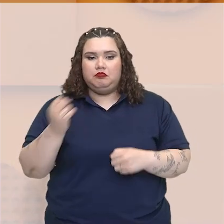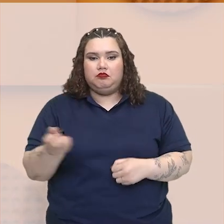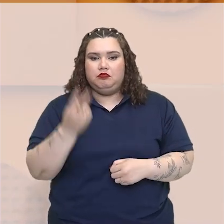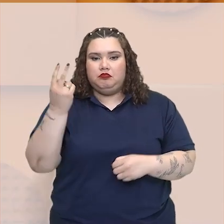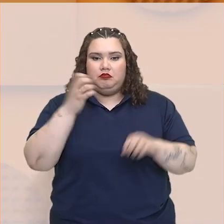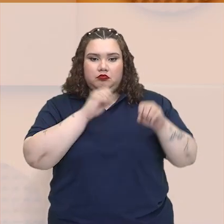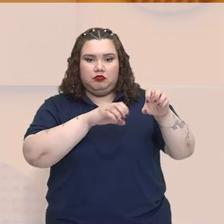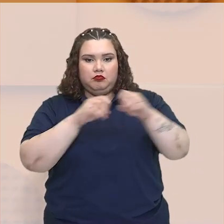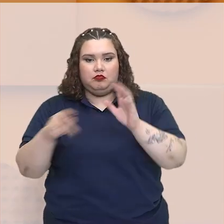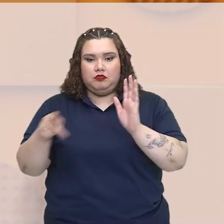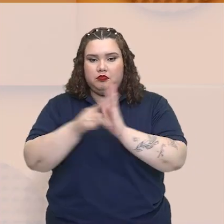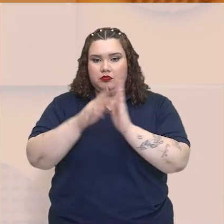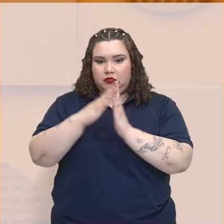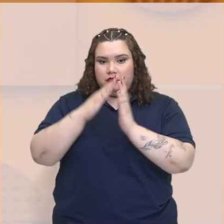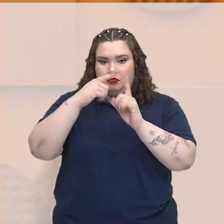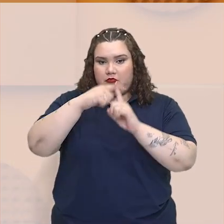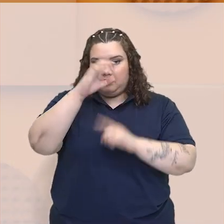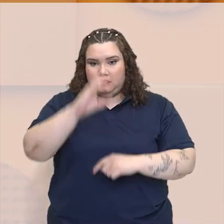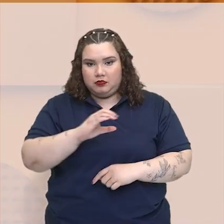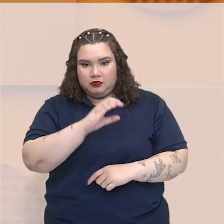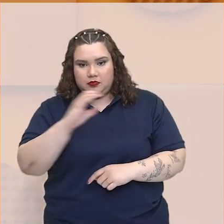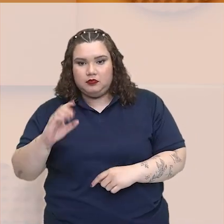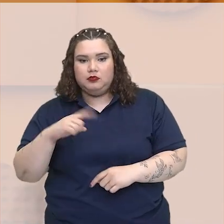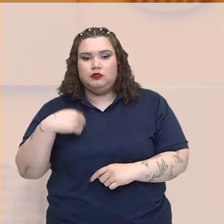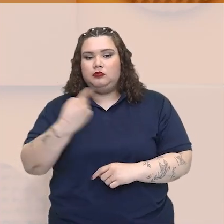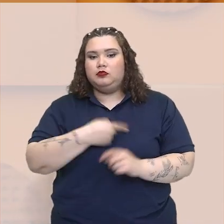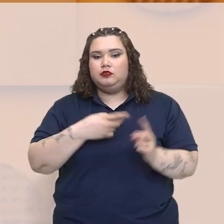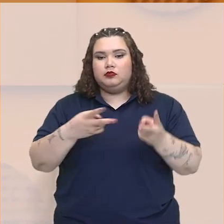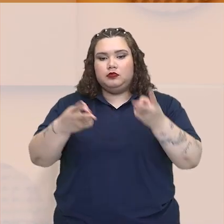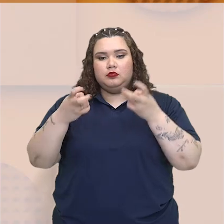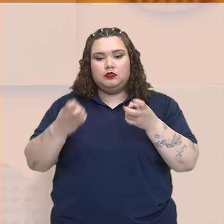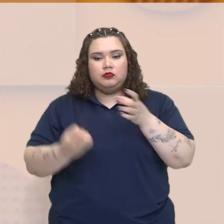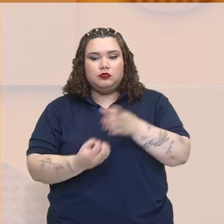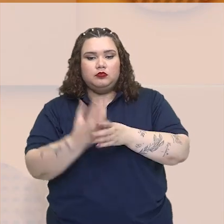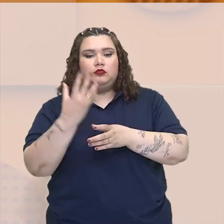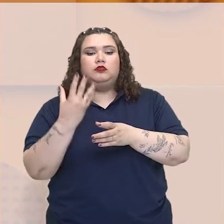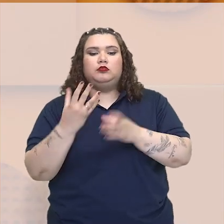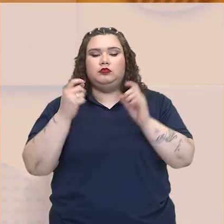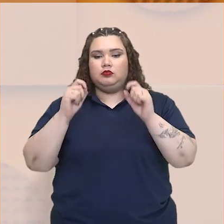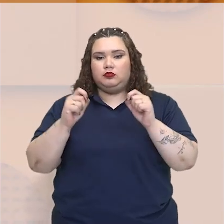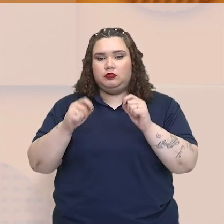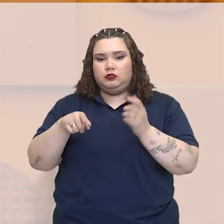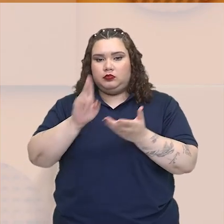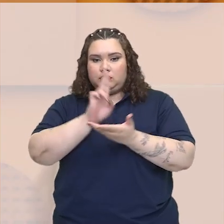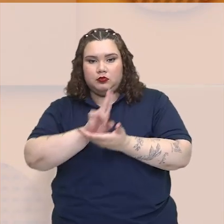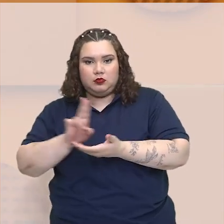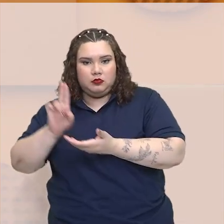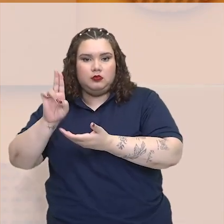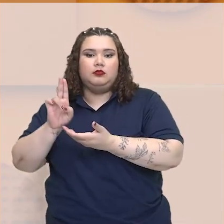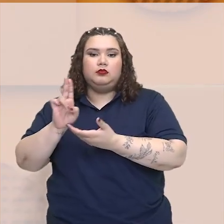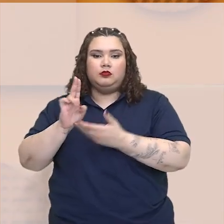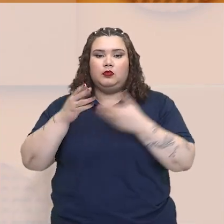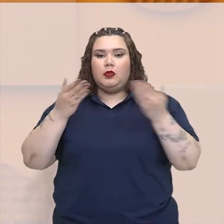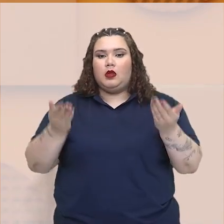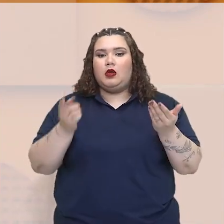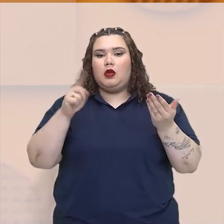então, da Igreja Católica. Nós vamos ver, então, esse surgimento, então, das universidades, que é aí uma